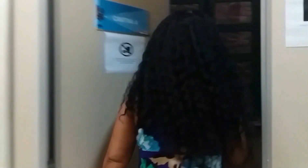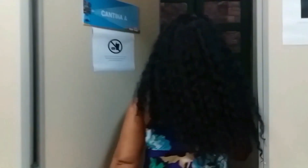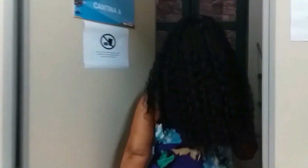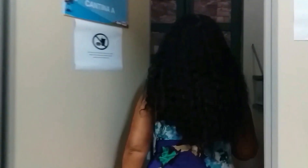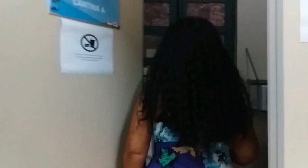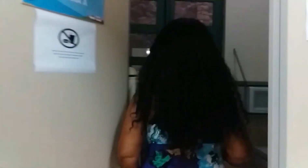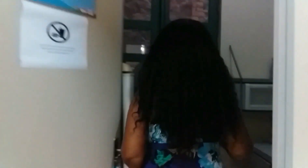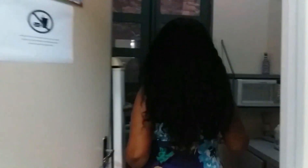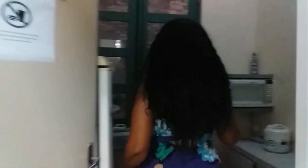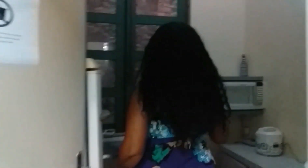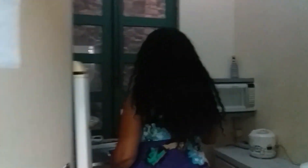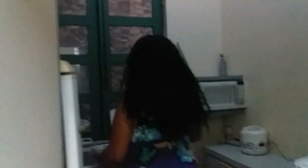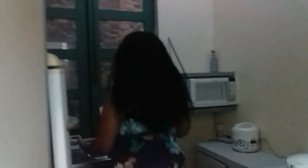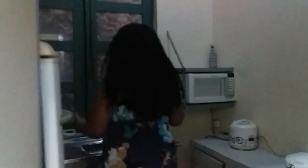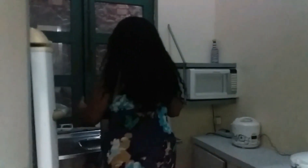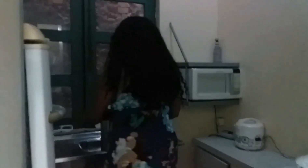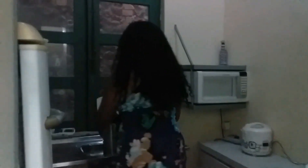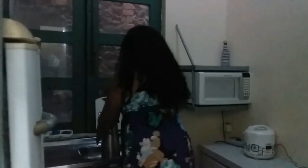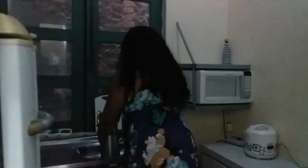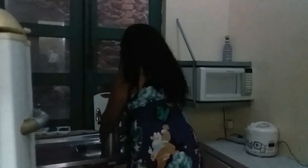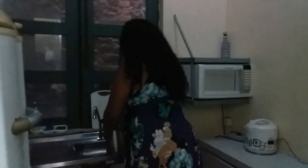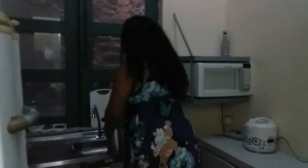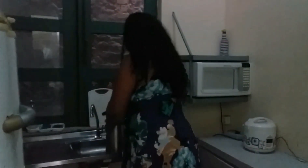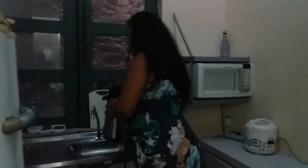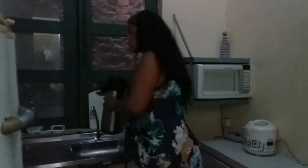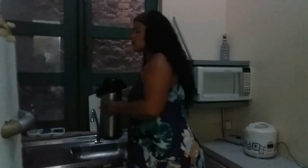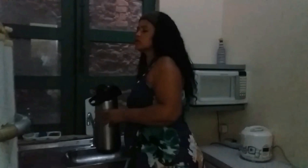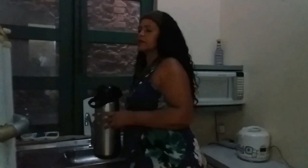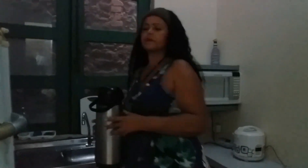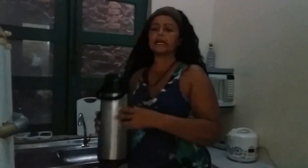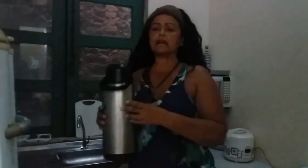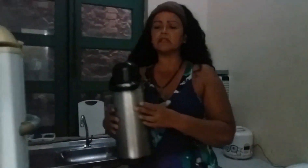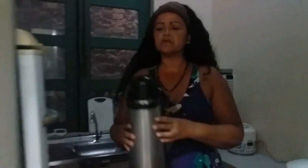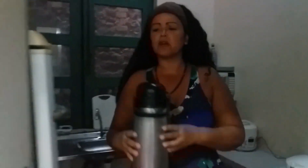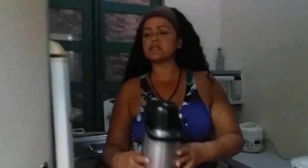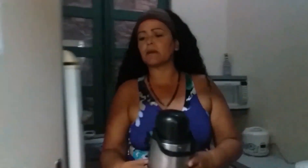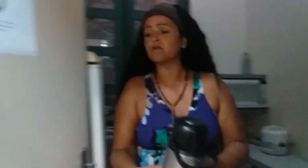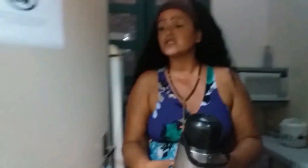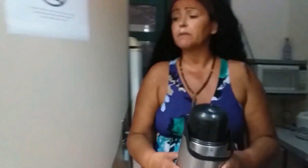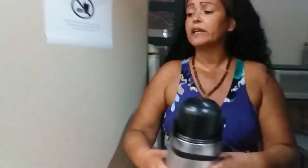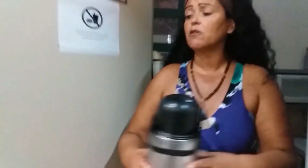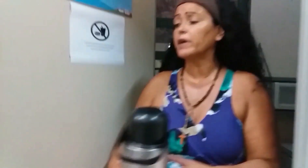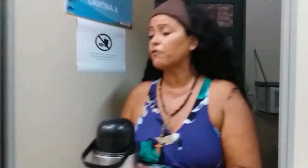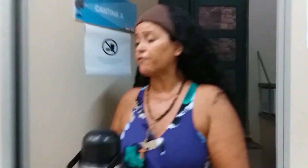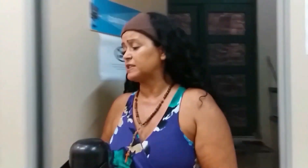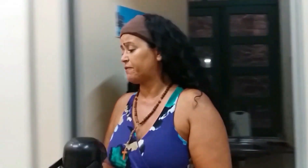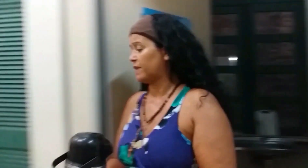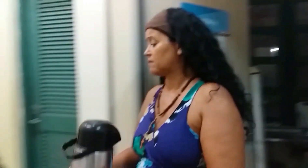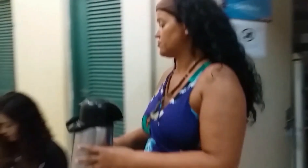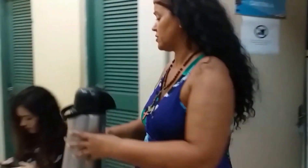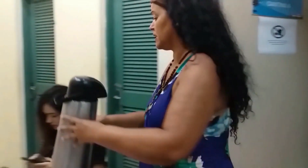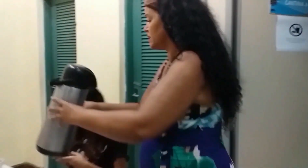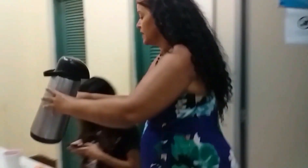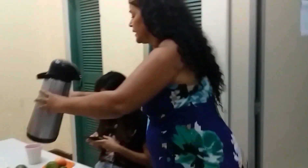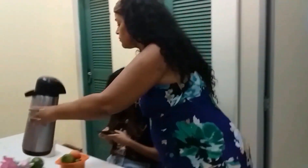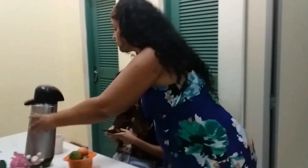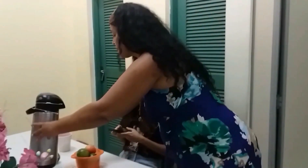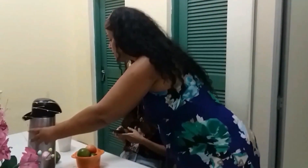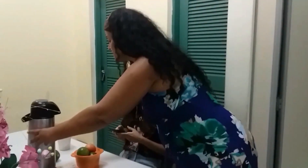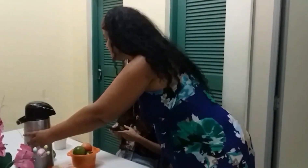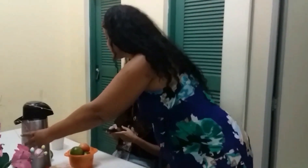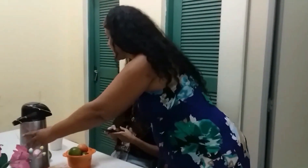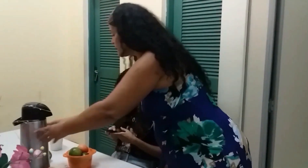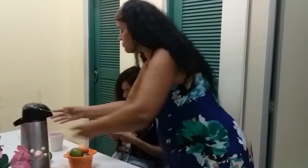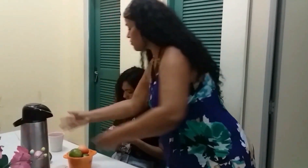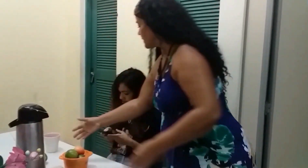crianças, não sabia. Todo tempo eu tô querendo falar contigo, não consigo. É todo tempo reclamando desse WhatsApp, eu não sei mais nem como é que eu faço pra falar contigo. Tu